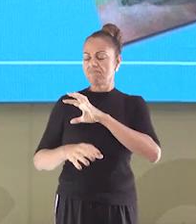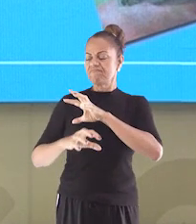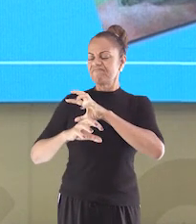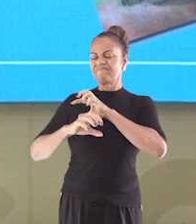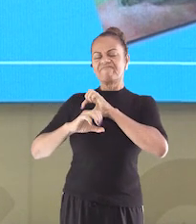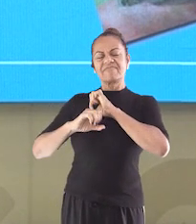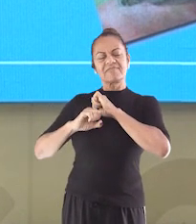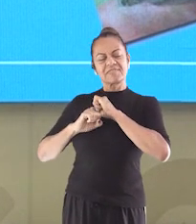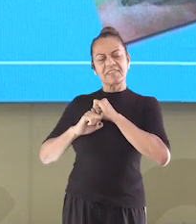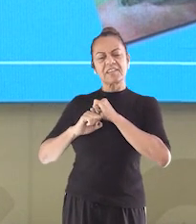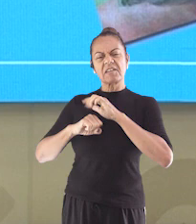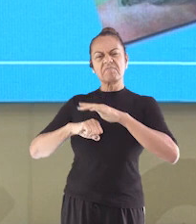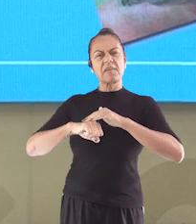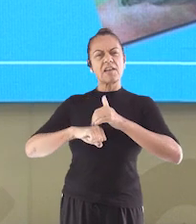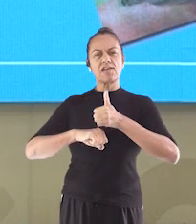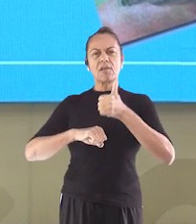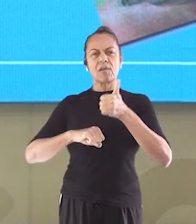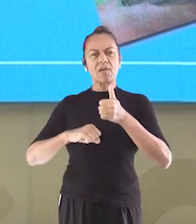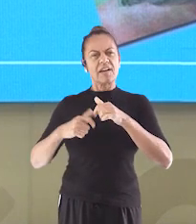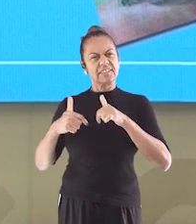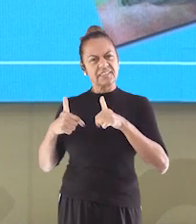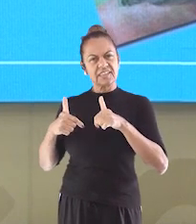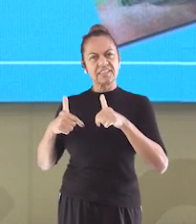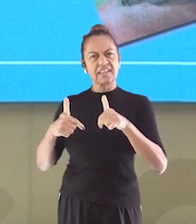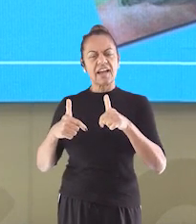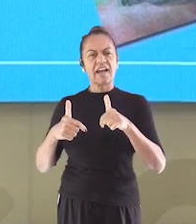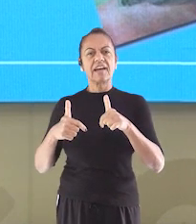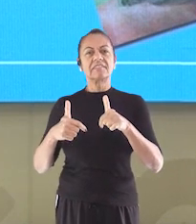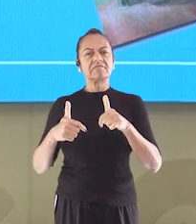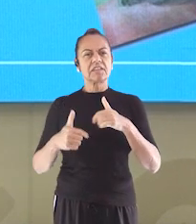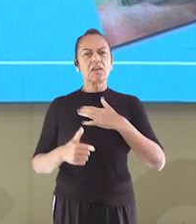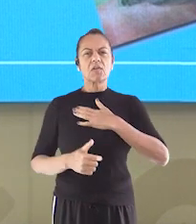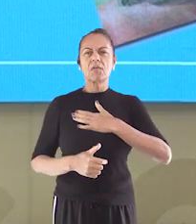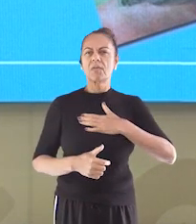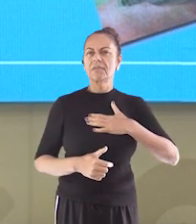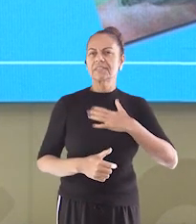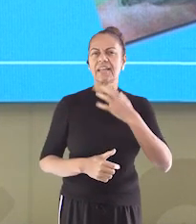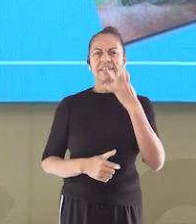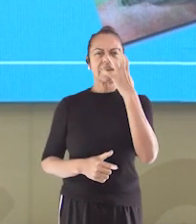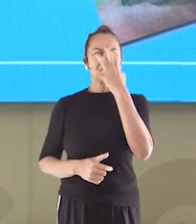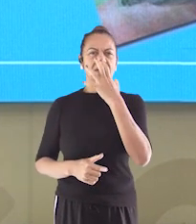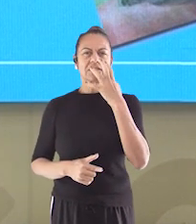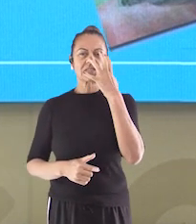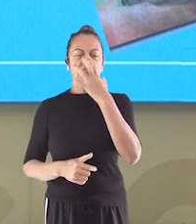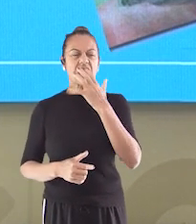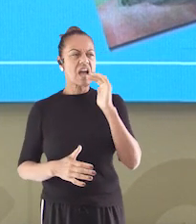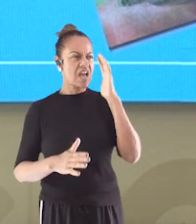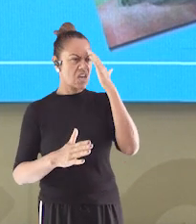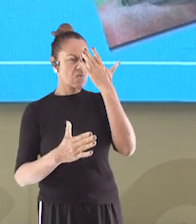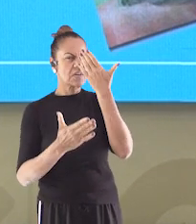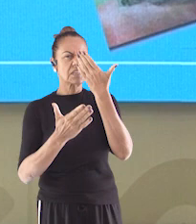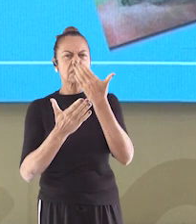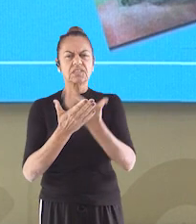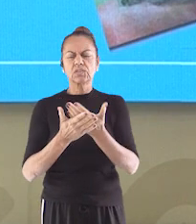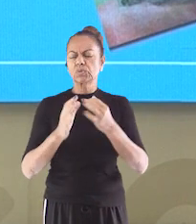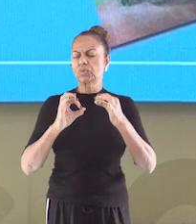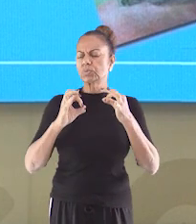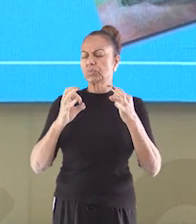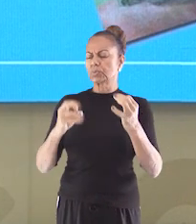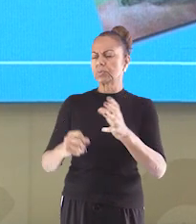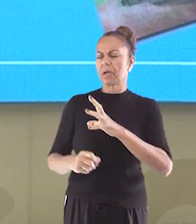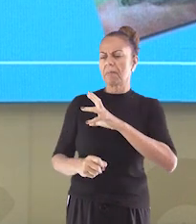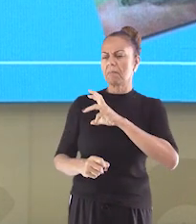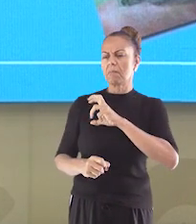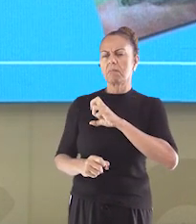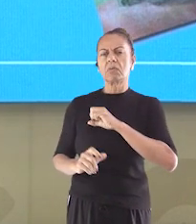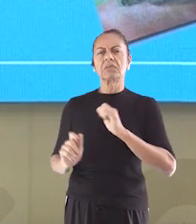nos inspira a ser melhor, a se dedicar, se apaixonar. Acredito que com o